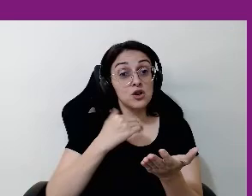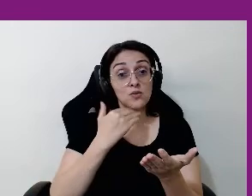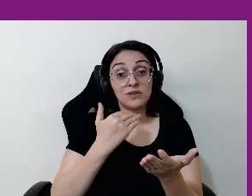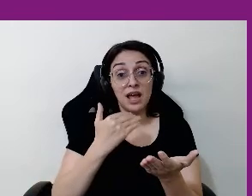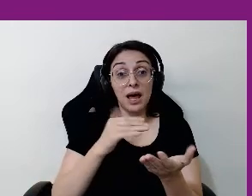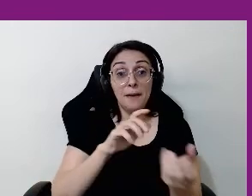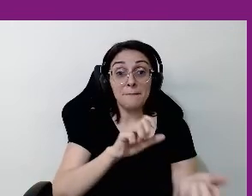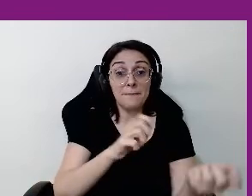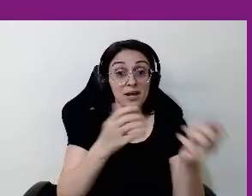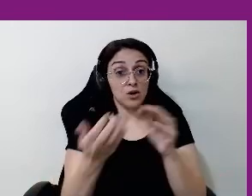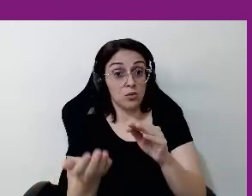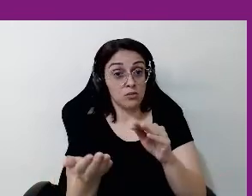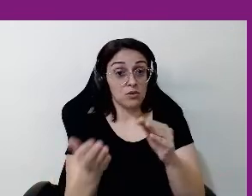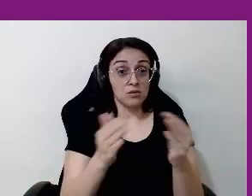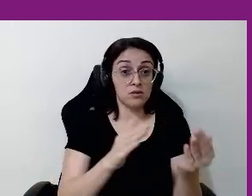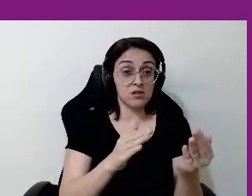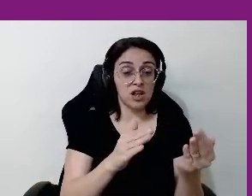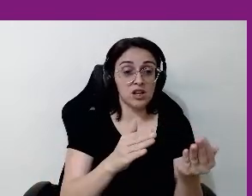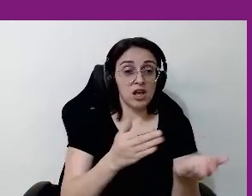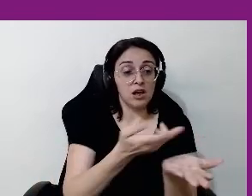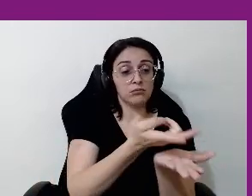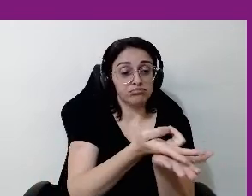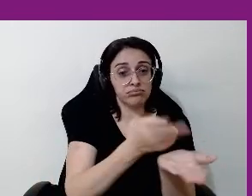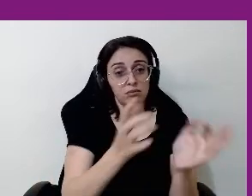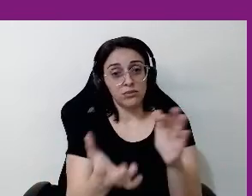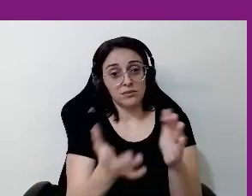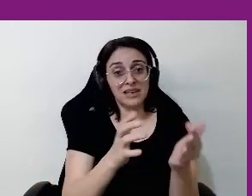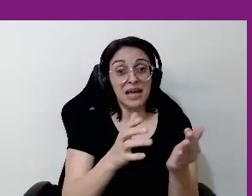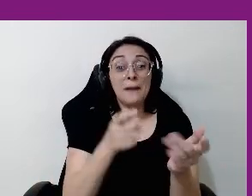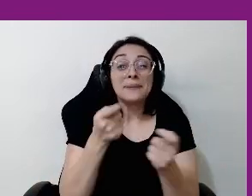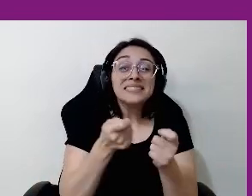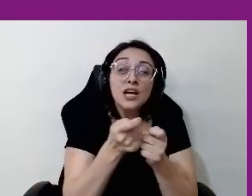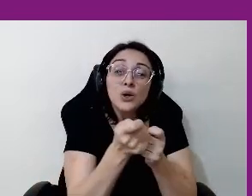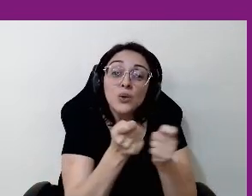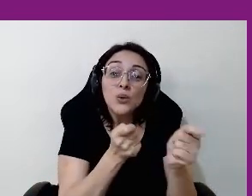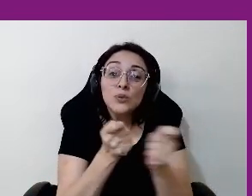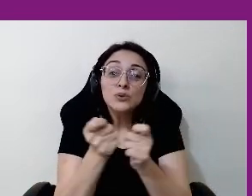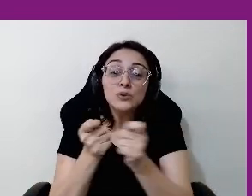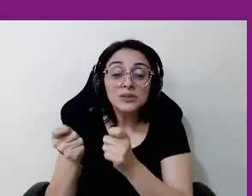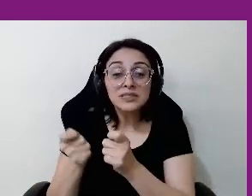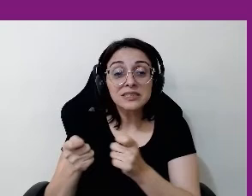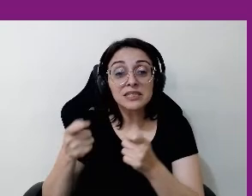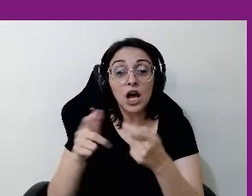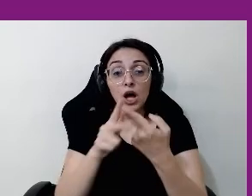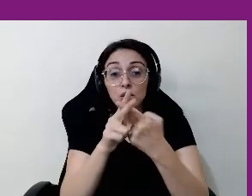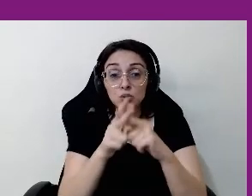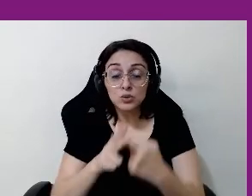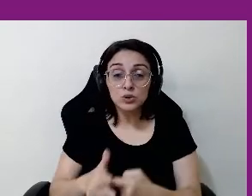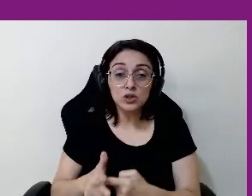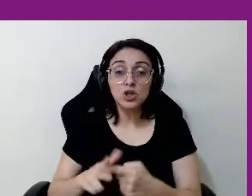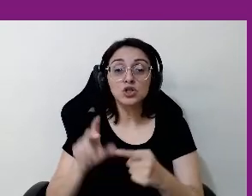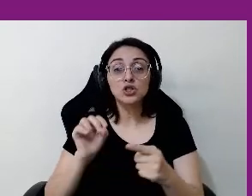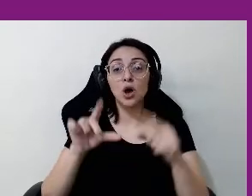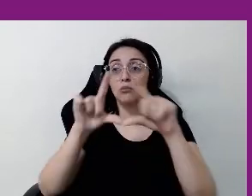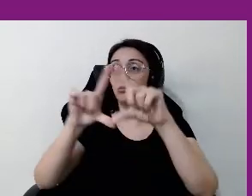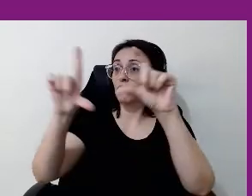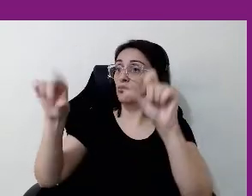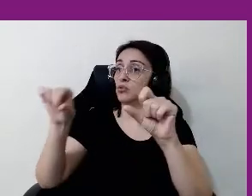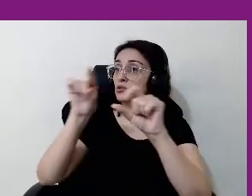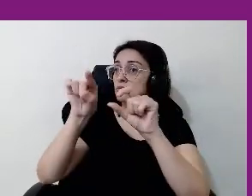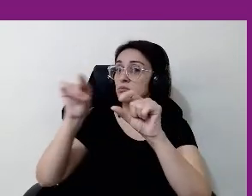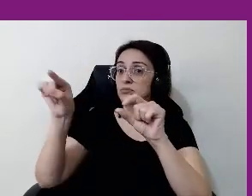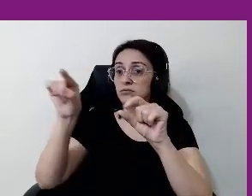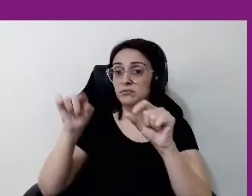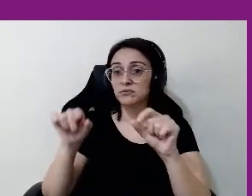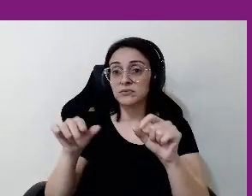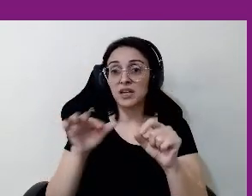uma manobra assim à beira-leito sem monitorização, e você só deve ajustar com o monitor mesmo, né? Felipe